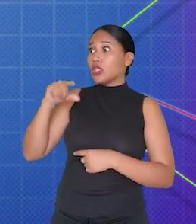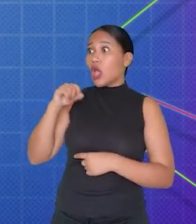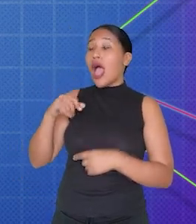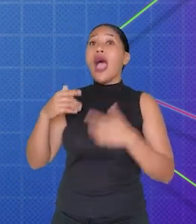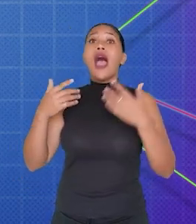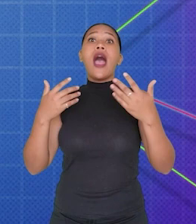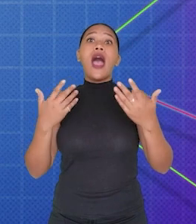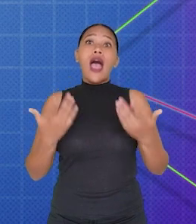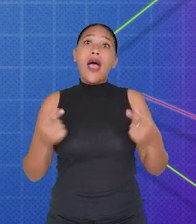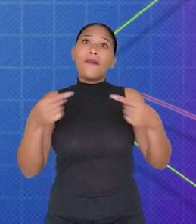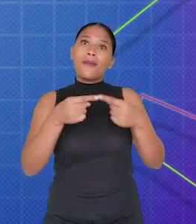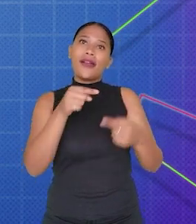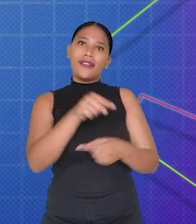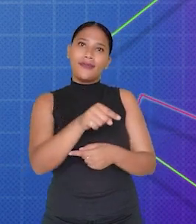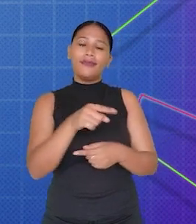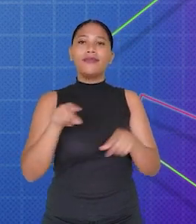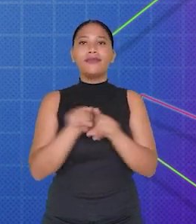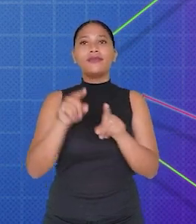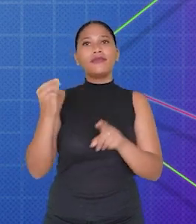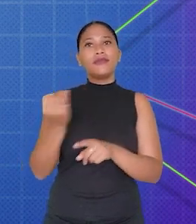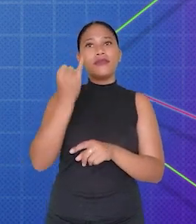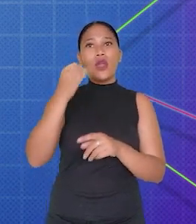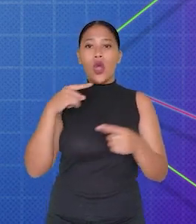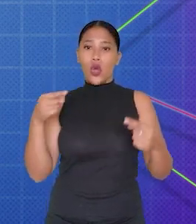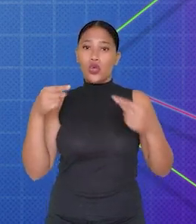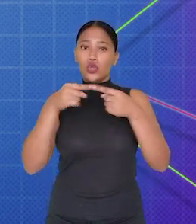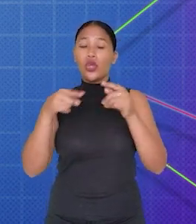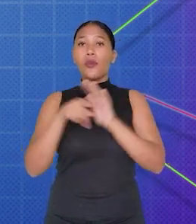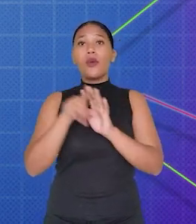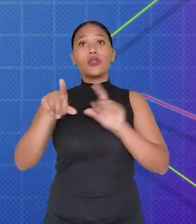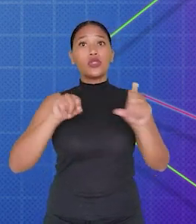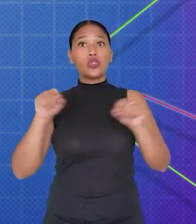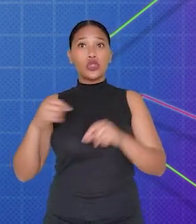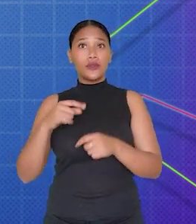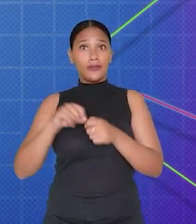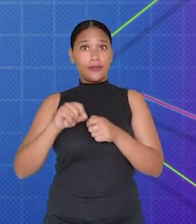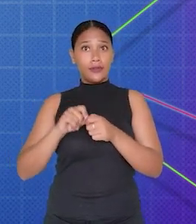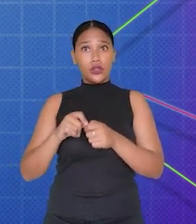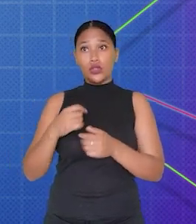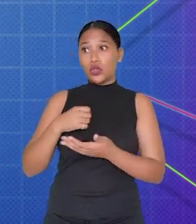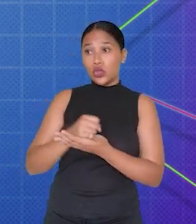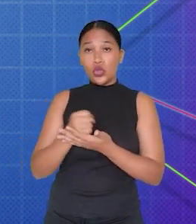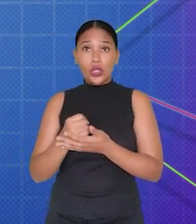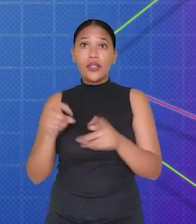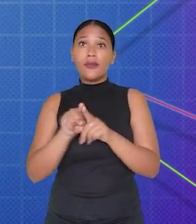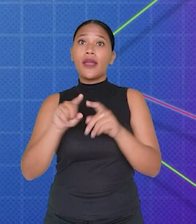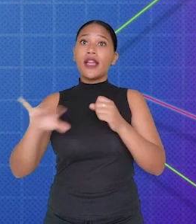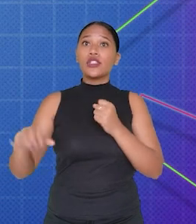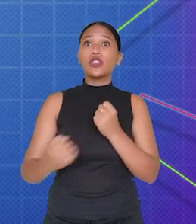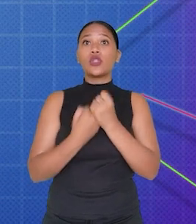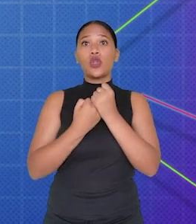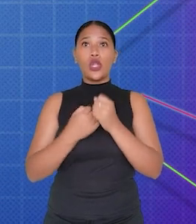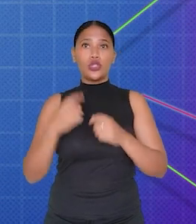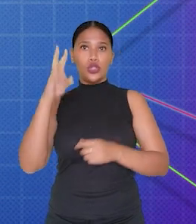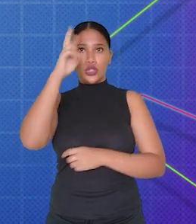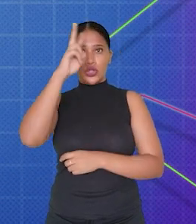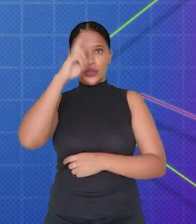impacto das suas escolhas. É importante que as consequências sejam coerentes com a escolha feita pelo jogador e ajudem a moldar a